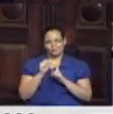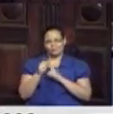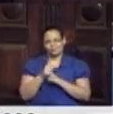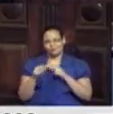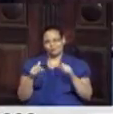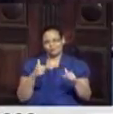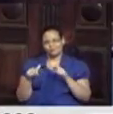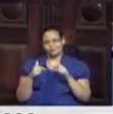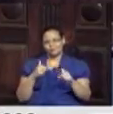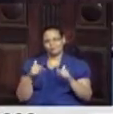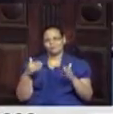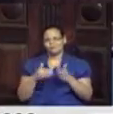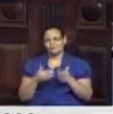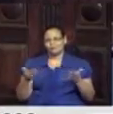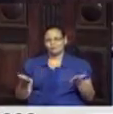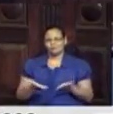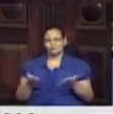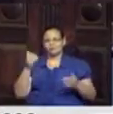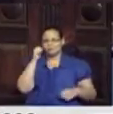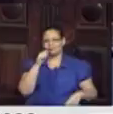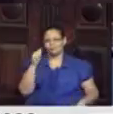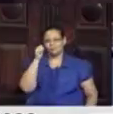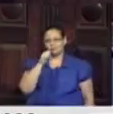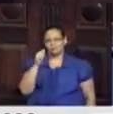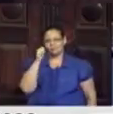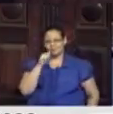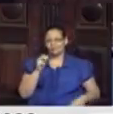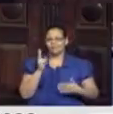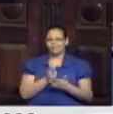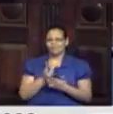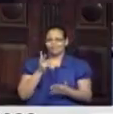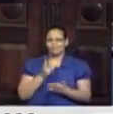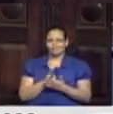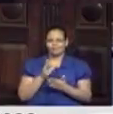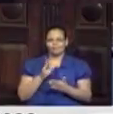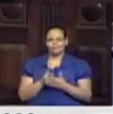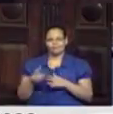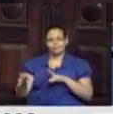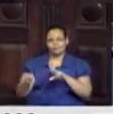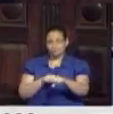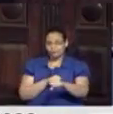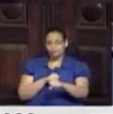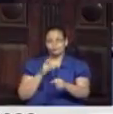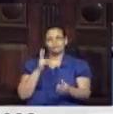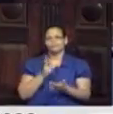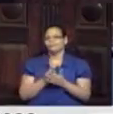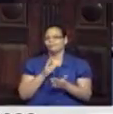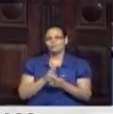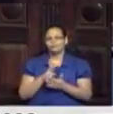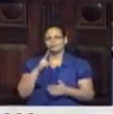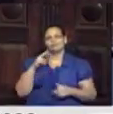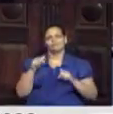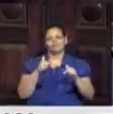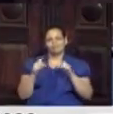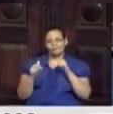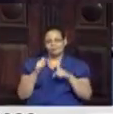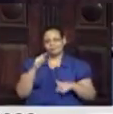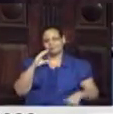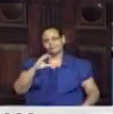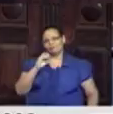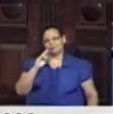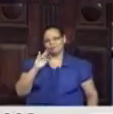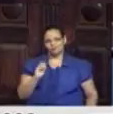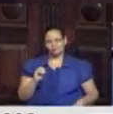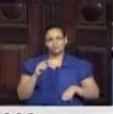trabalho, revelam que até hoje, mulheres com a mesma formação, exercendo o mesmo cargo, com o mesmo tempo